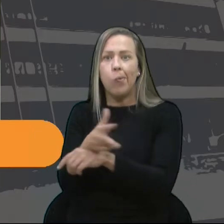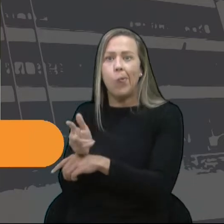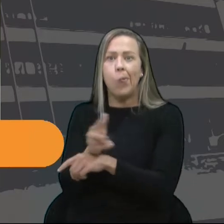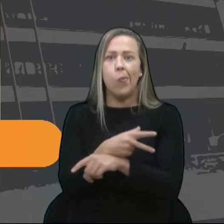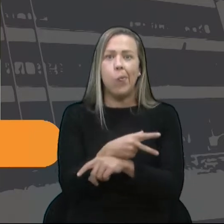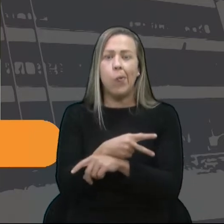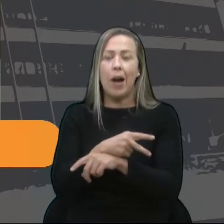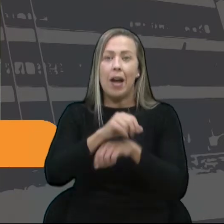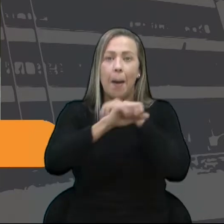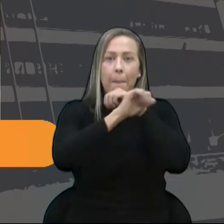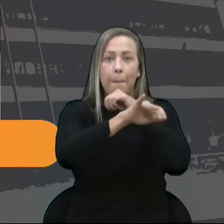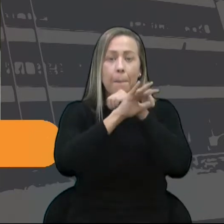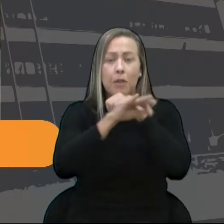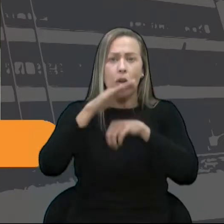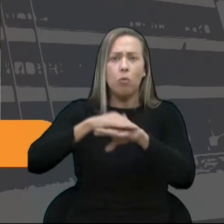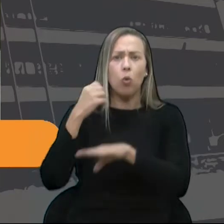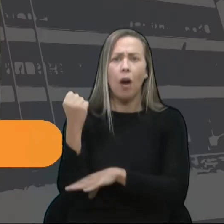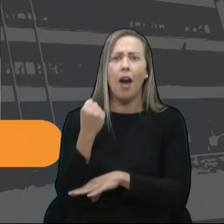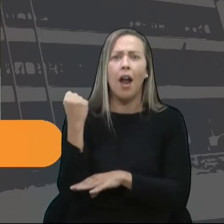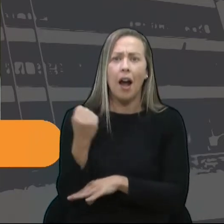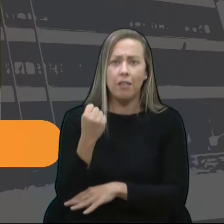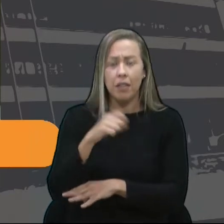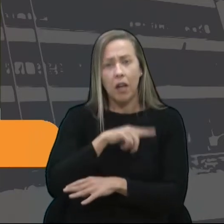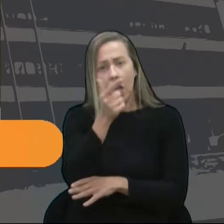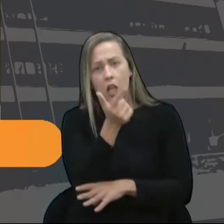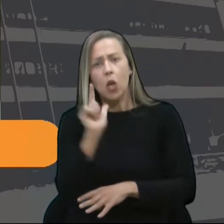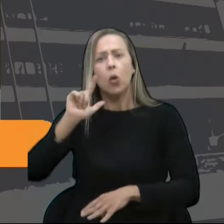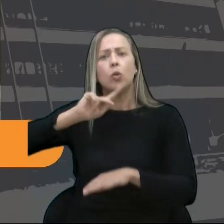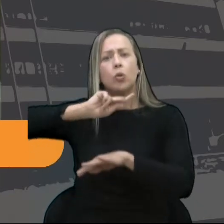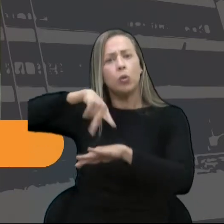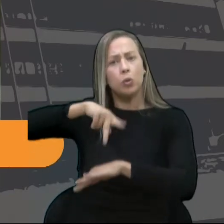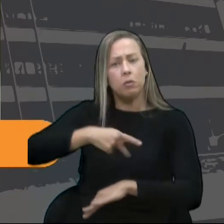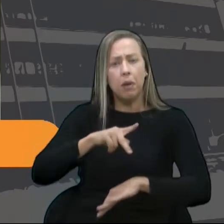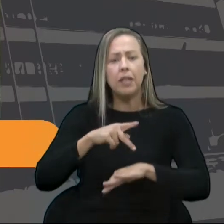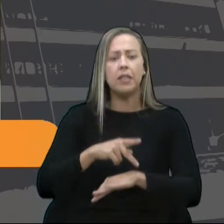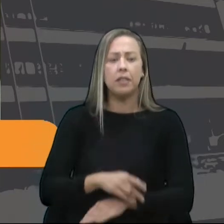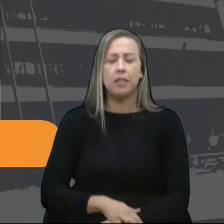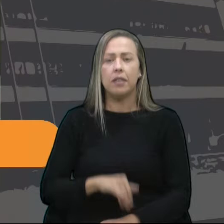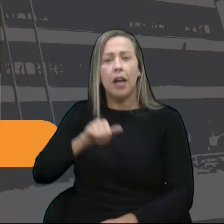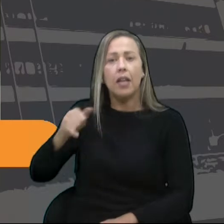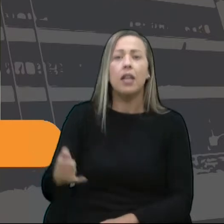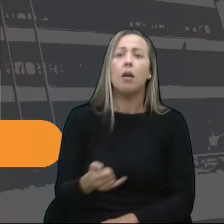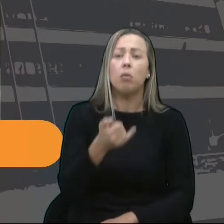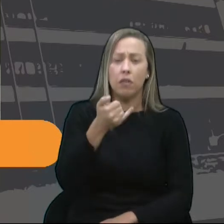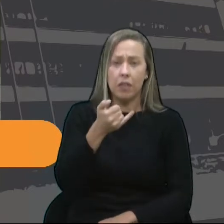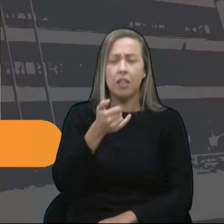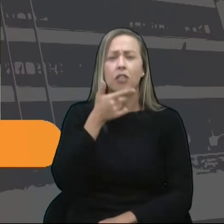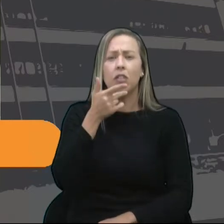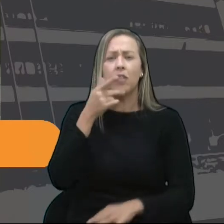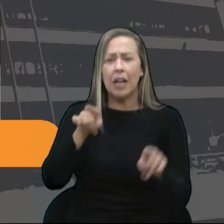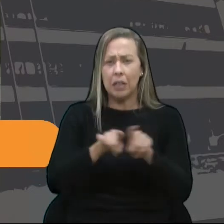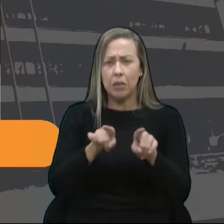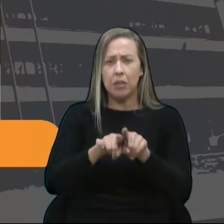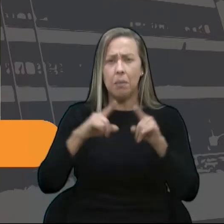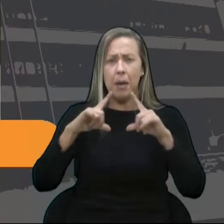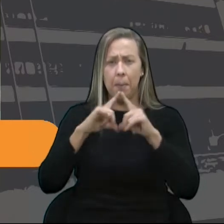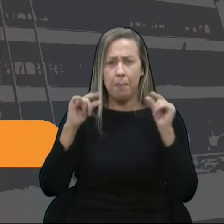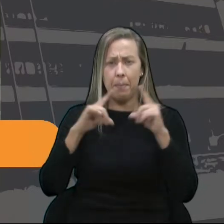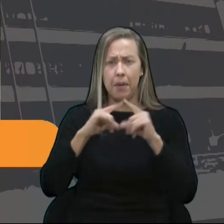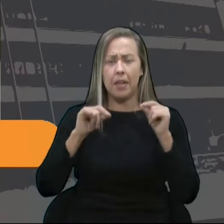vemos aqui no Brasil em relação a outros países. E aproveitando que eu falo aqui de Brasília, como vocês sabem,